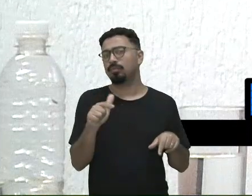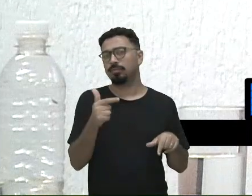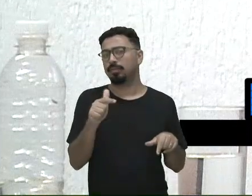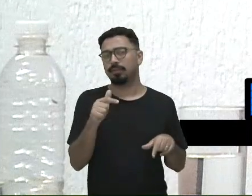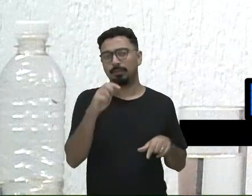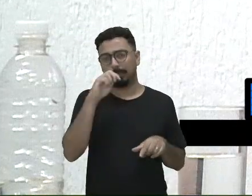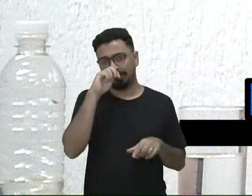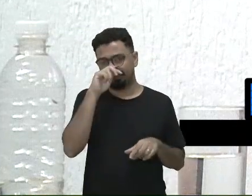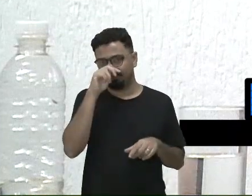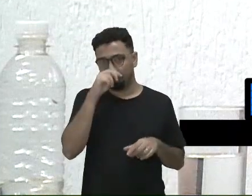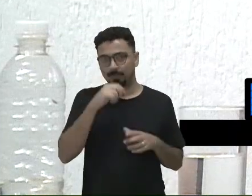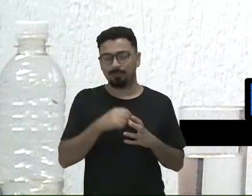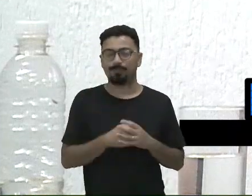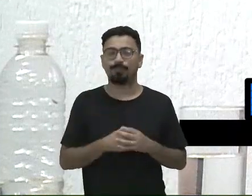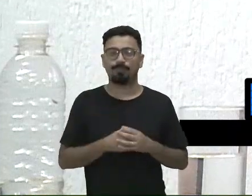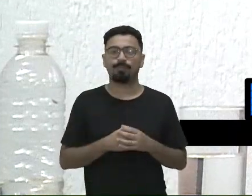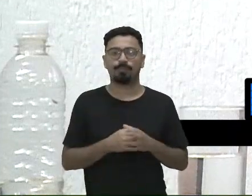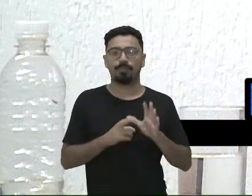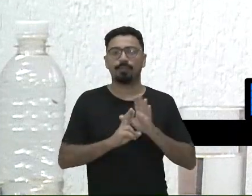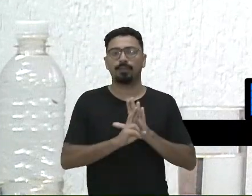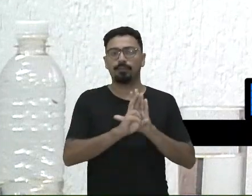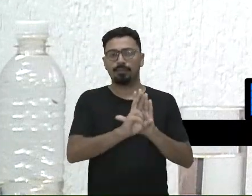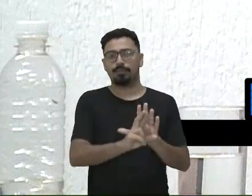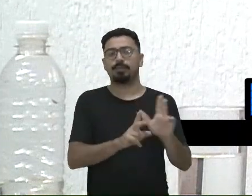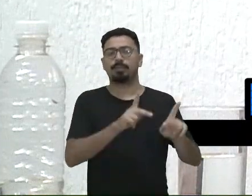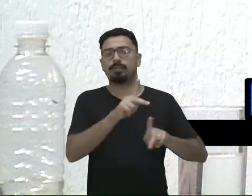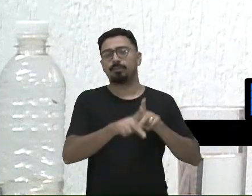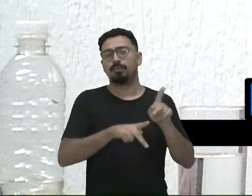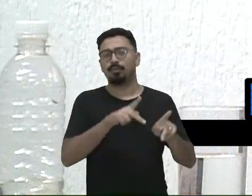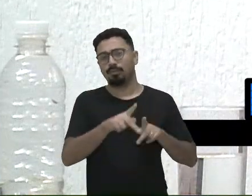sabidamente que represente a população